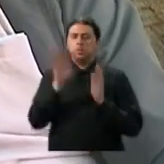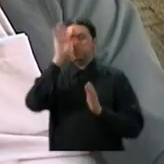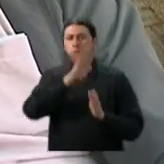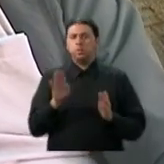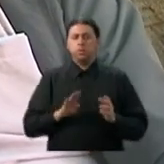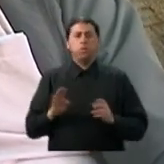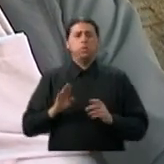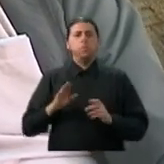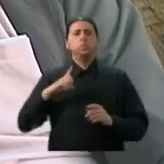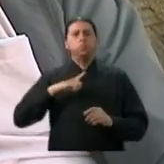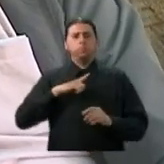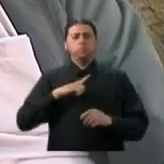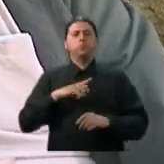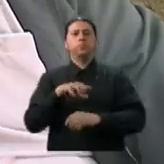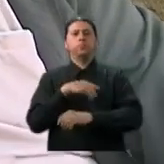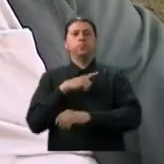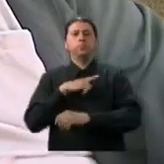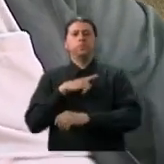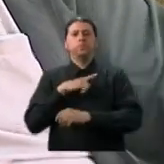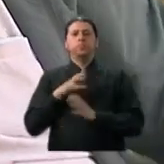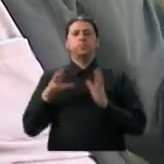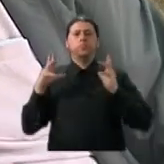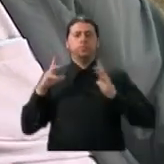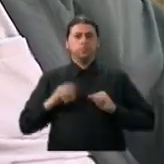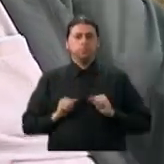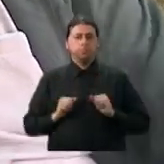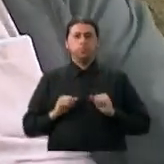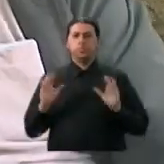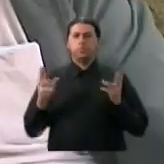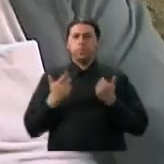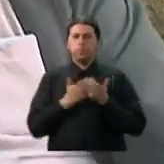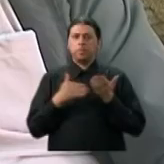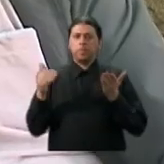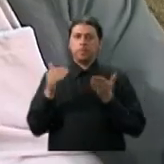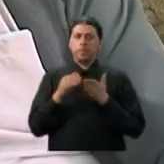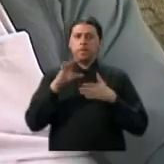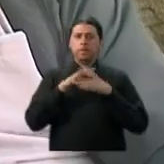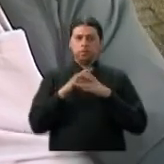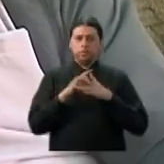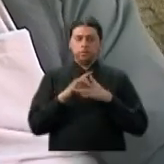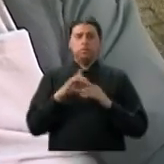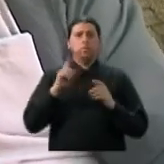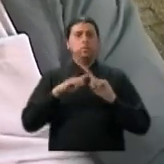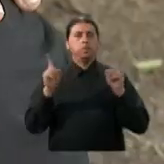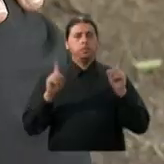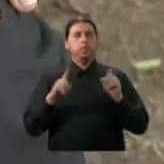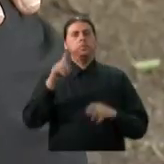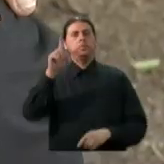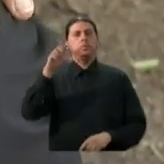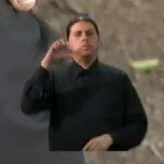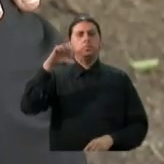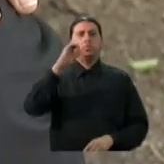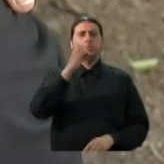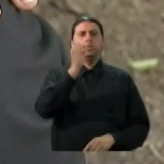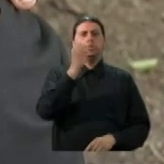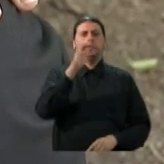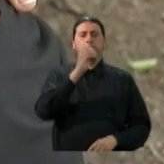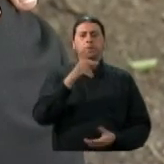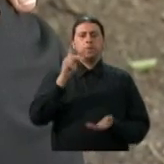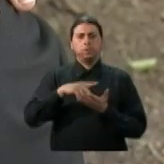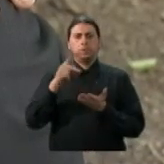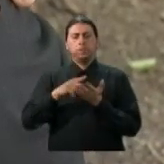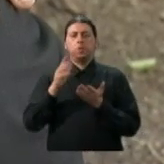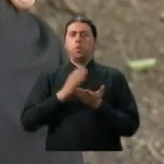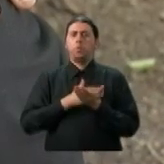grande campanha contra a polio, que criou esses dias nacionais de vacinação, são do início dos anos 80. Tem doenças que não são epidêmicas, mas